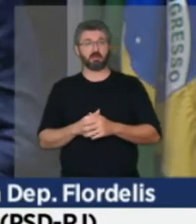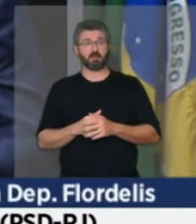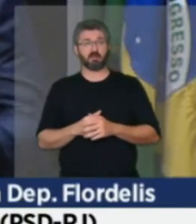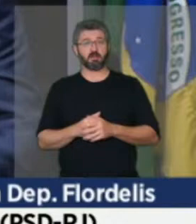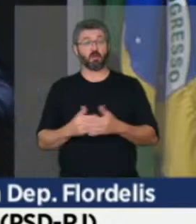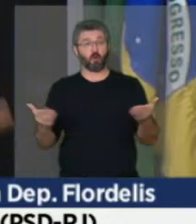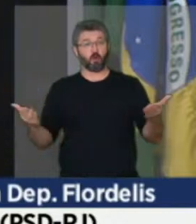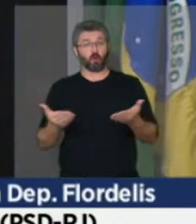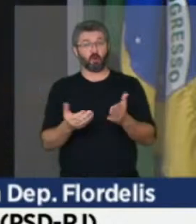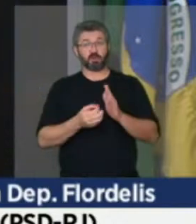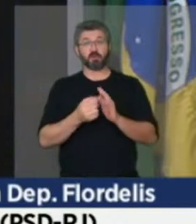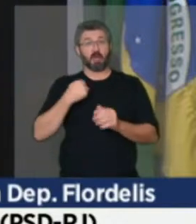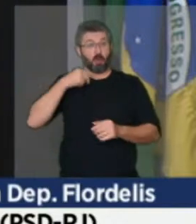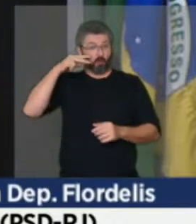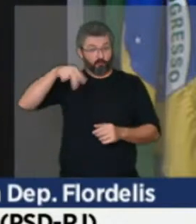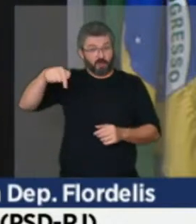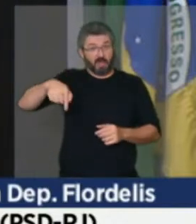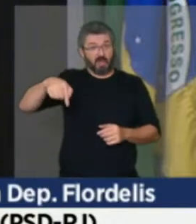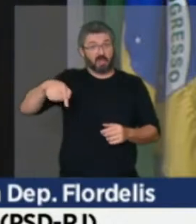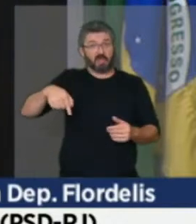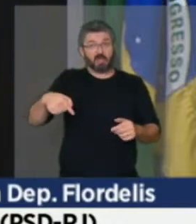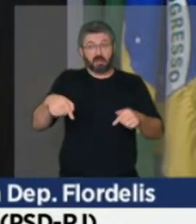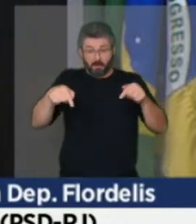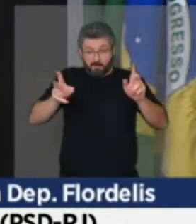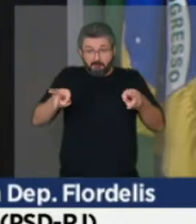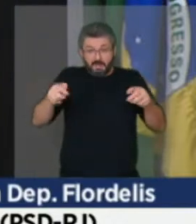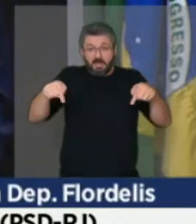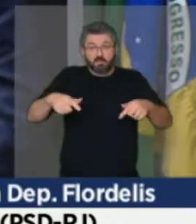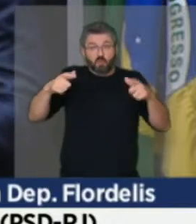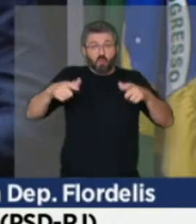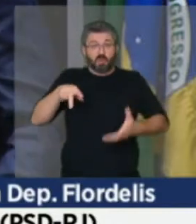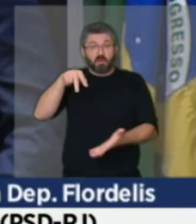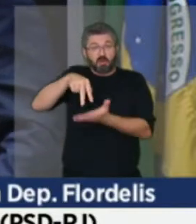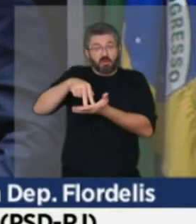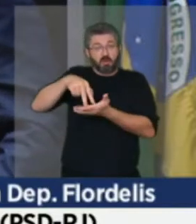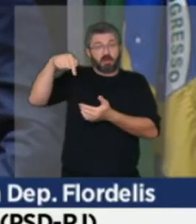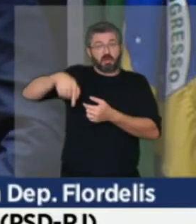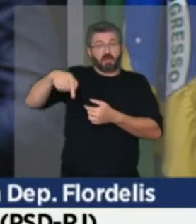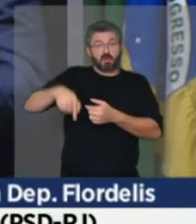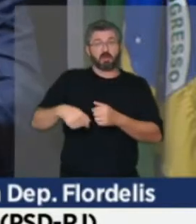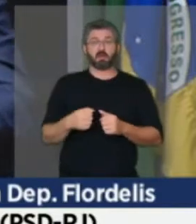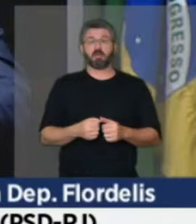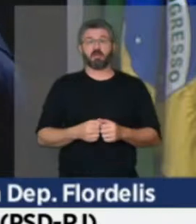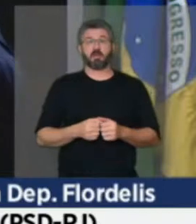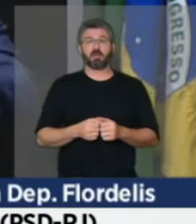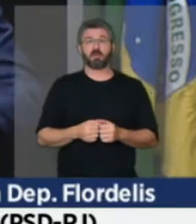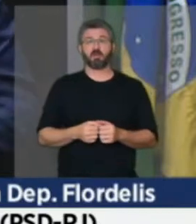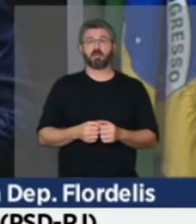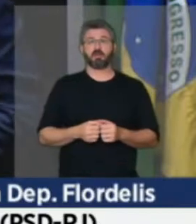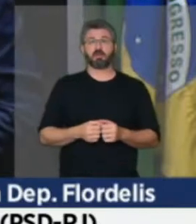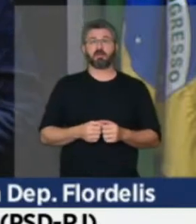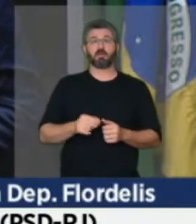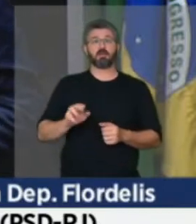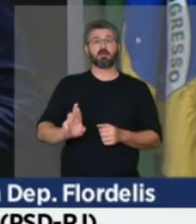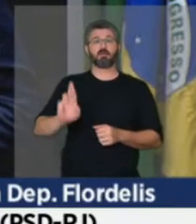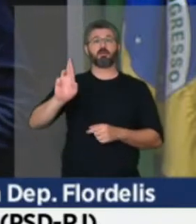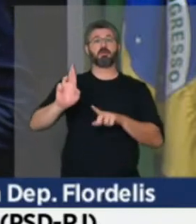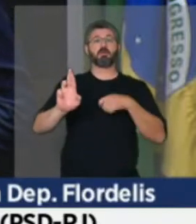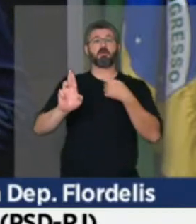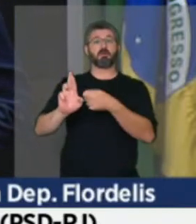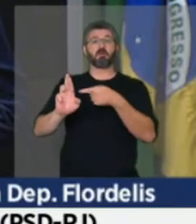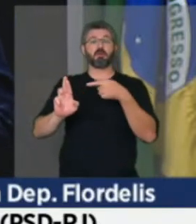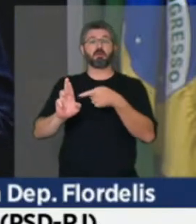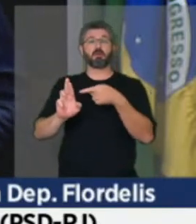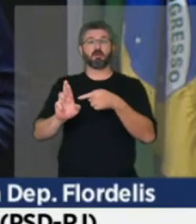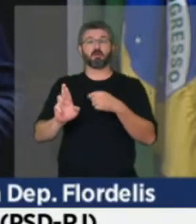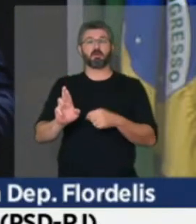hoje muitos eu vi aqui, nesta tribuna, ocupando a tribuna, em nome do deputado